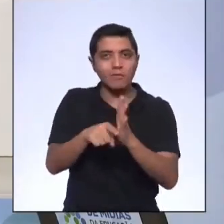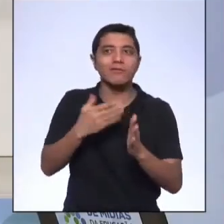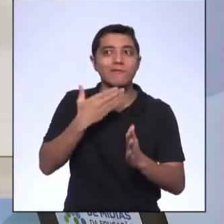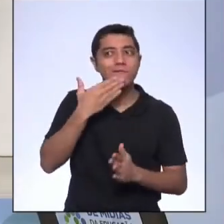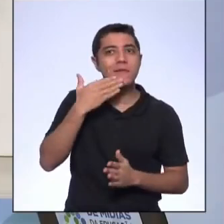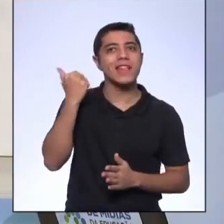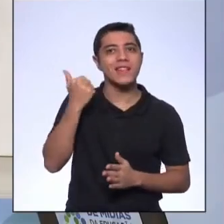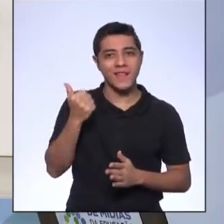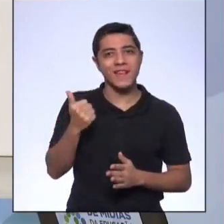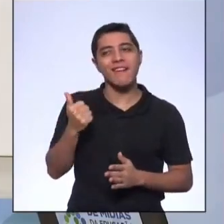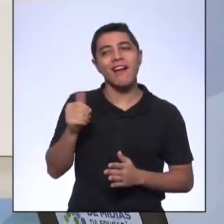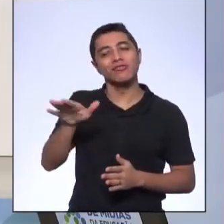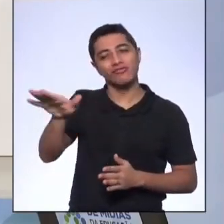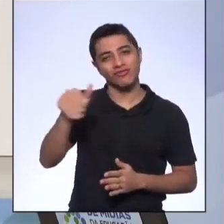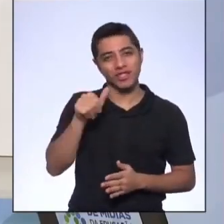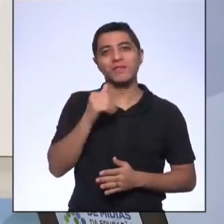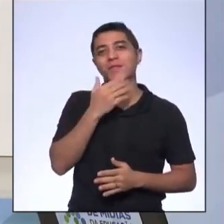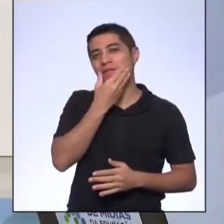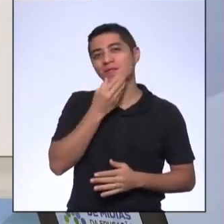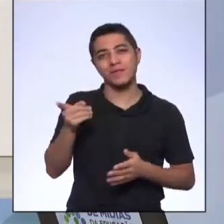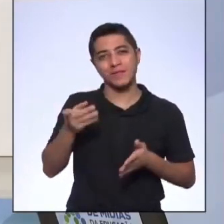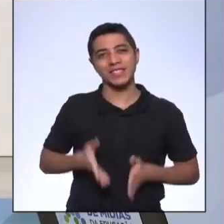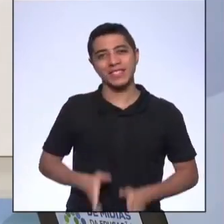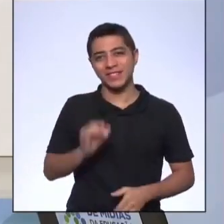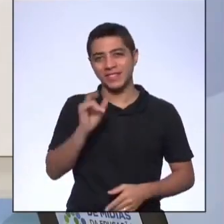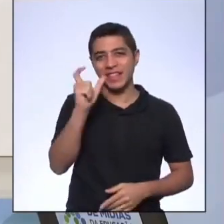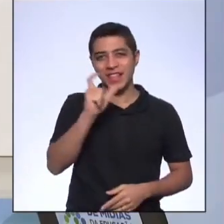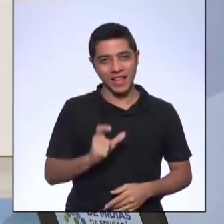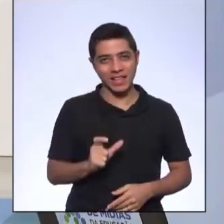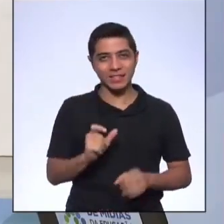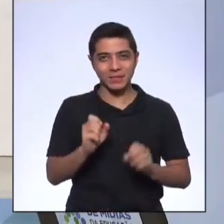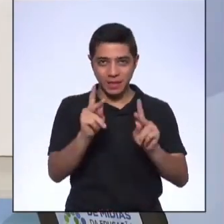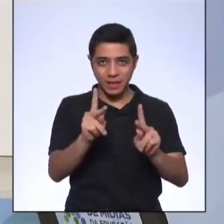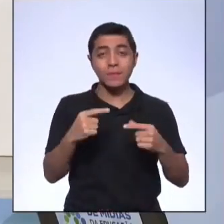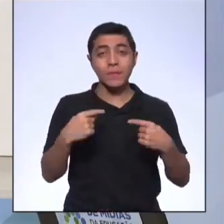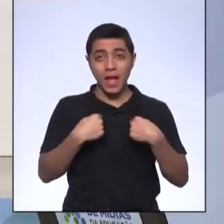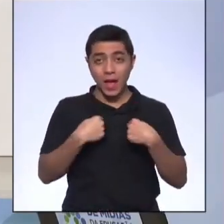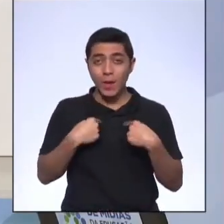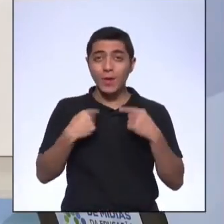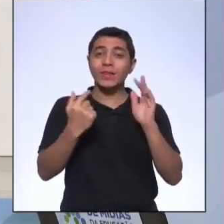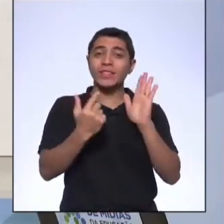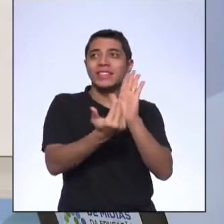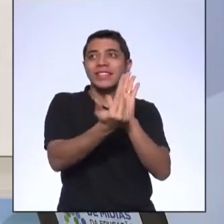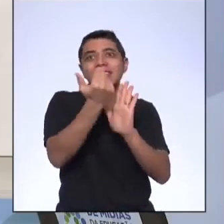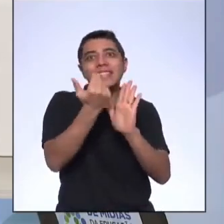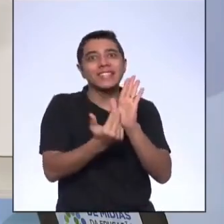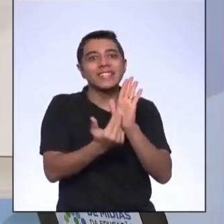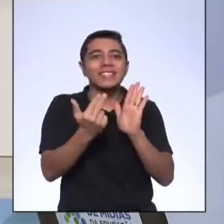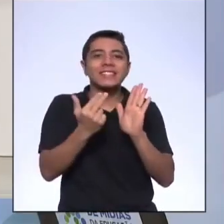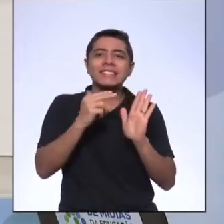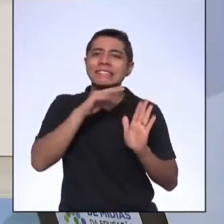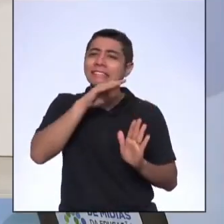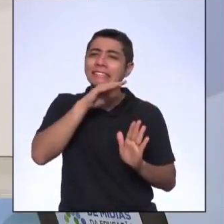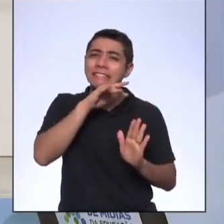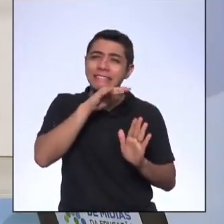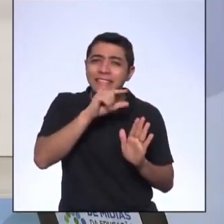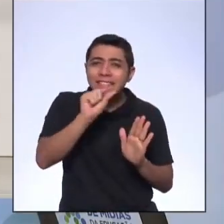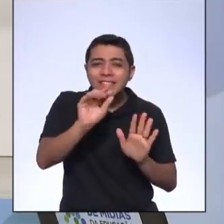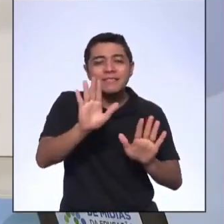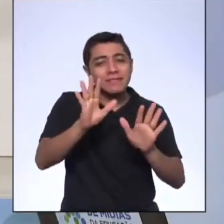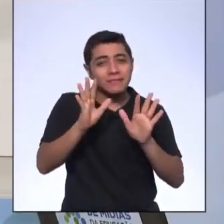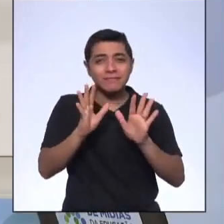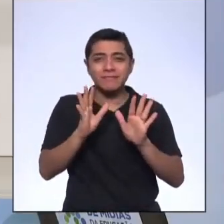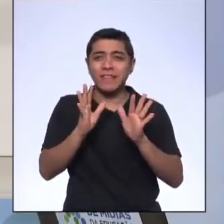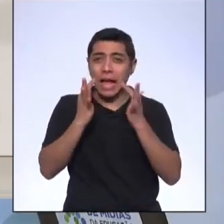aqui, ó, de novo, fazendo de conta que a professora Luíse desenha bem, né? A professora desenhadeira, não é nem desenhista, é desenhadeira. Então tá aqui,